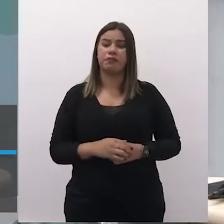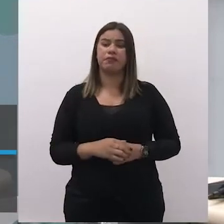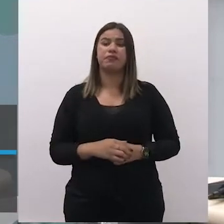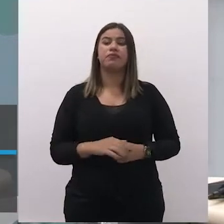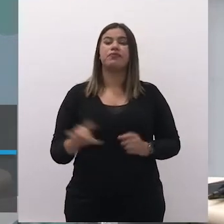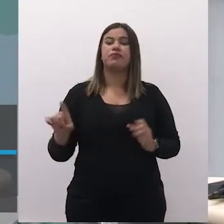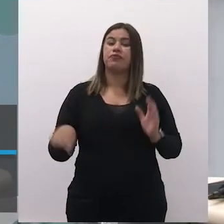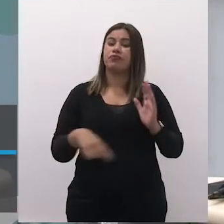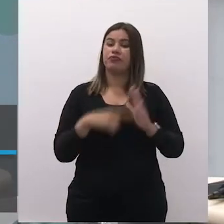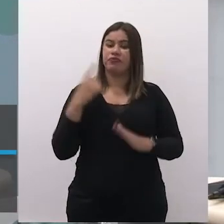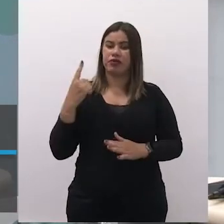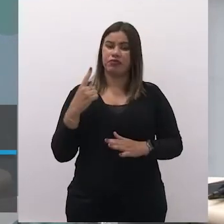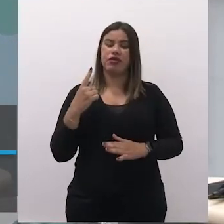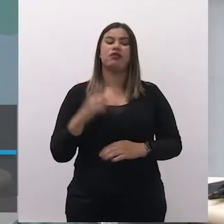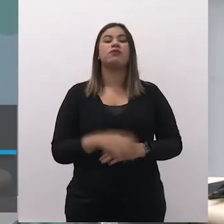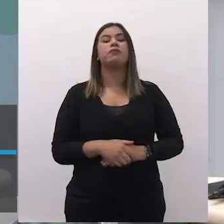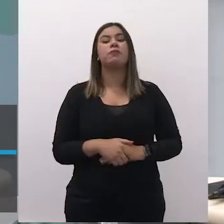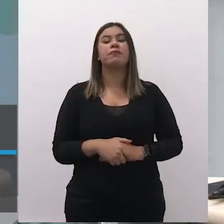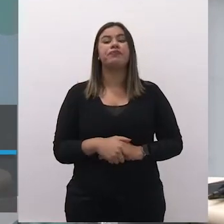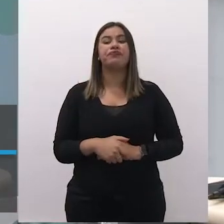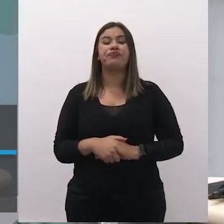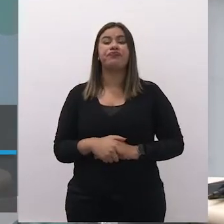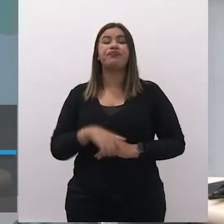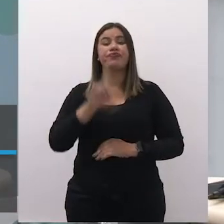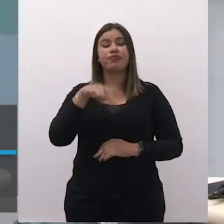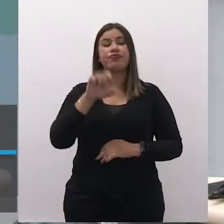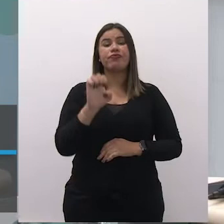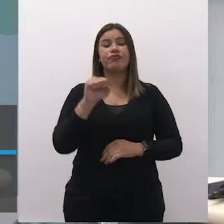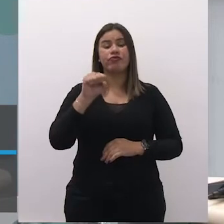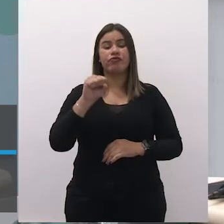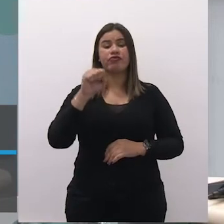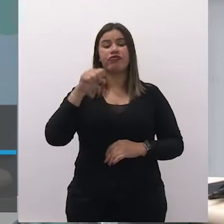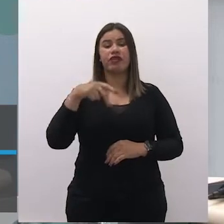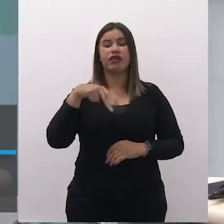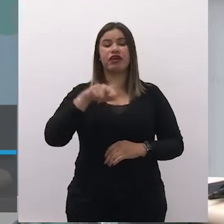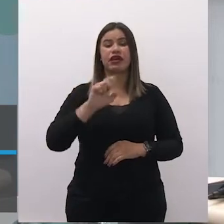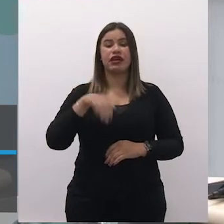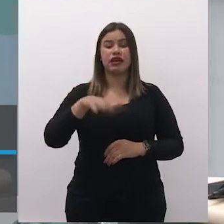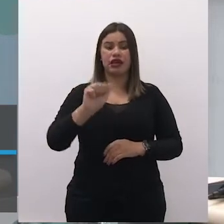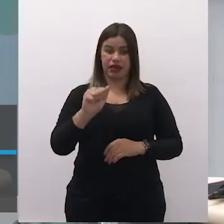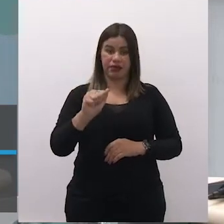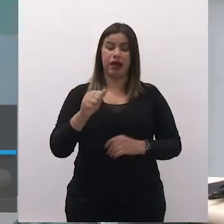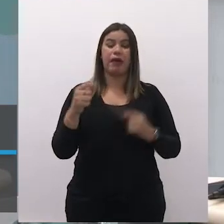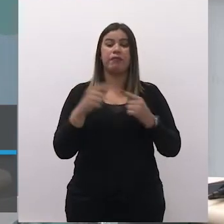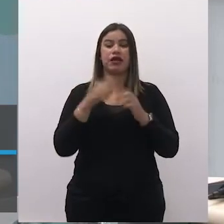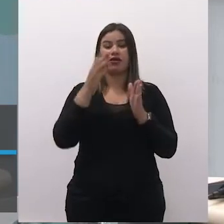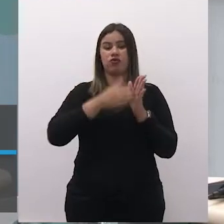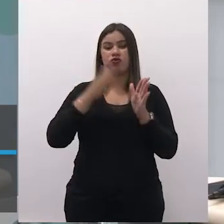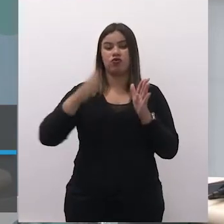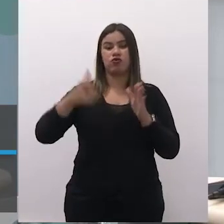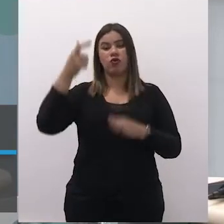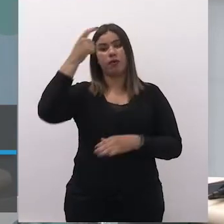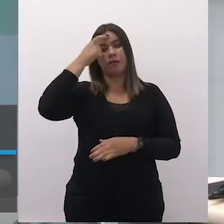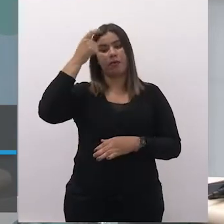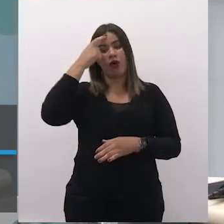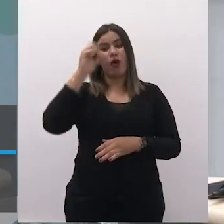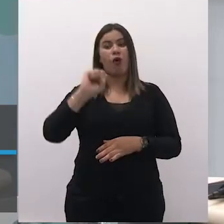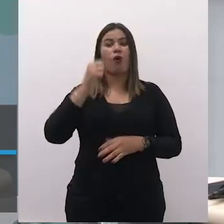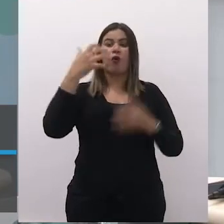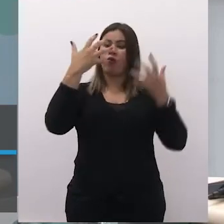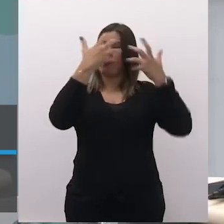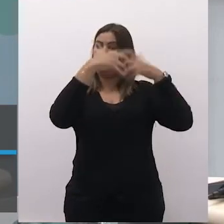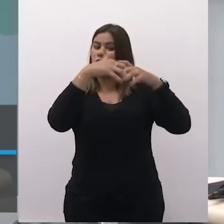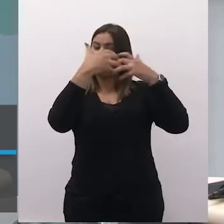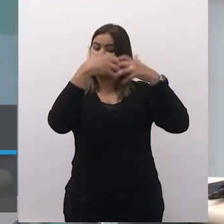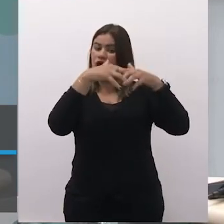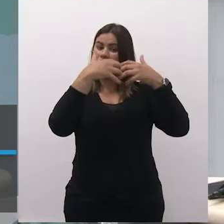esquema. O que seria este esquema? Esquema para Piaget são estruturas mentais ou cognitivas pelas